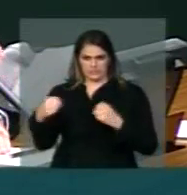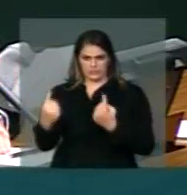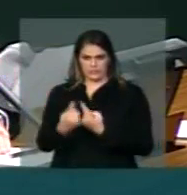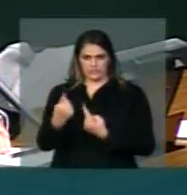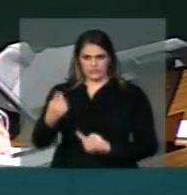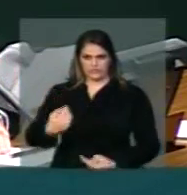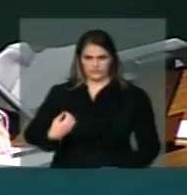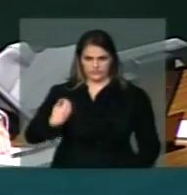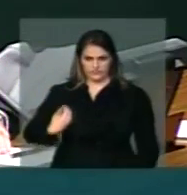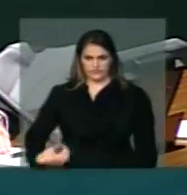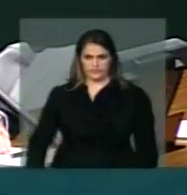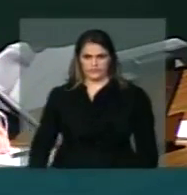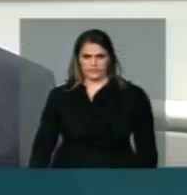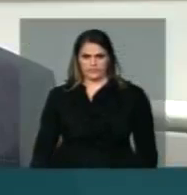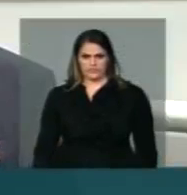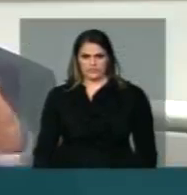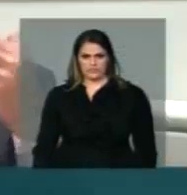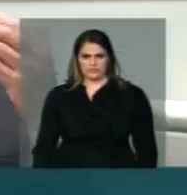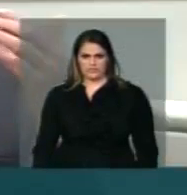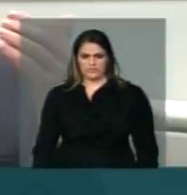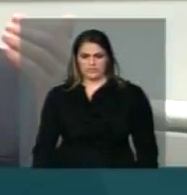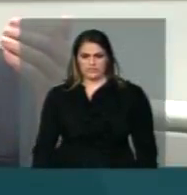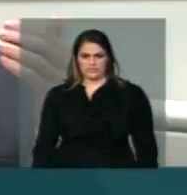senhor participou com ele.